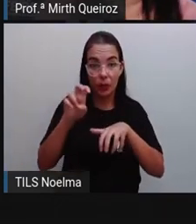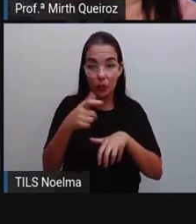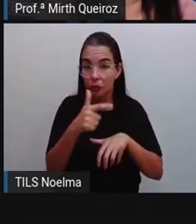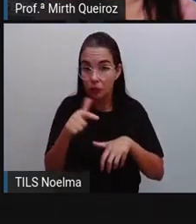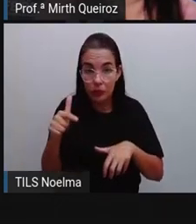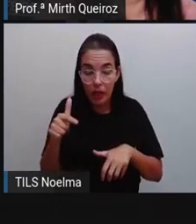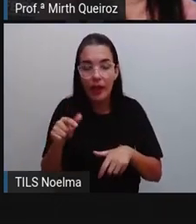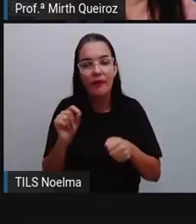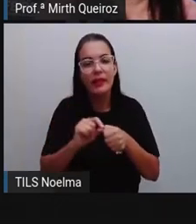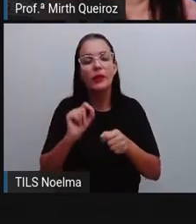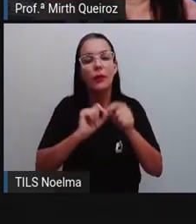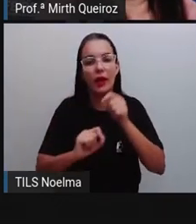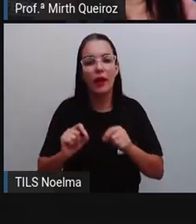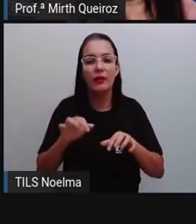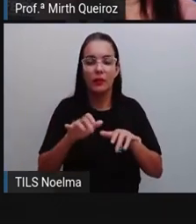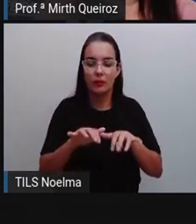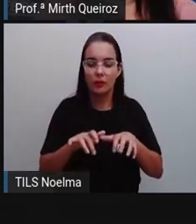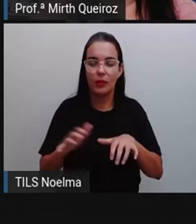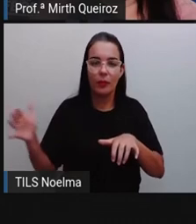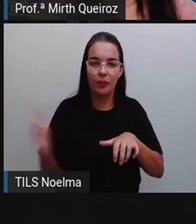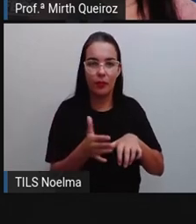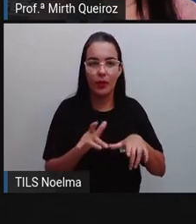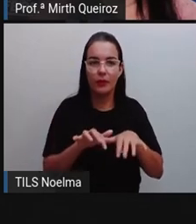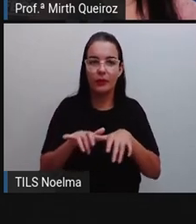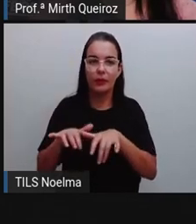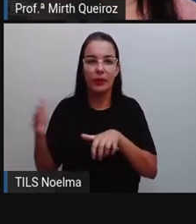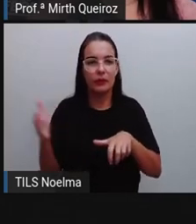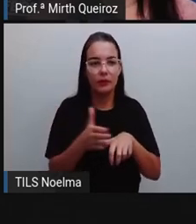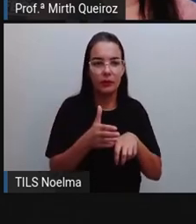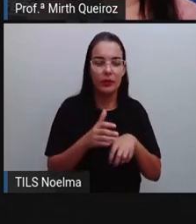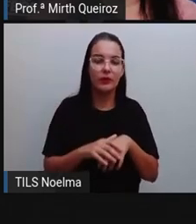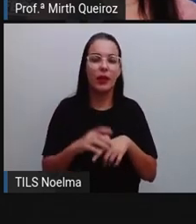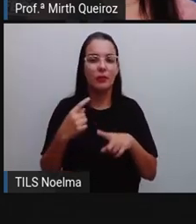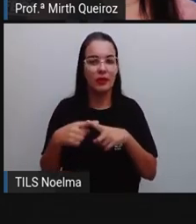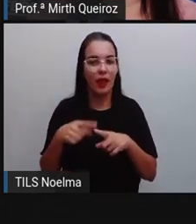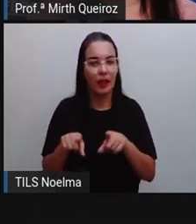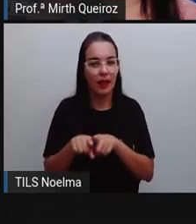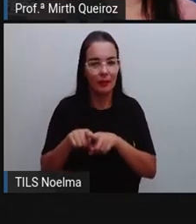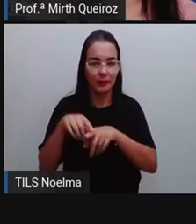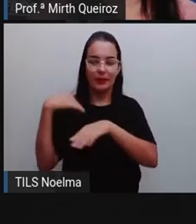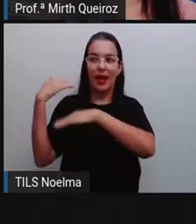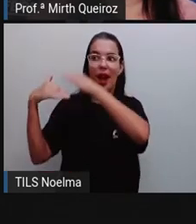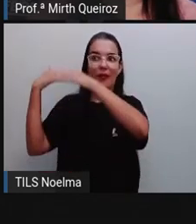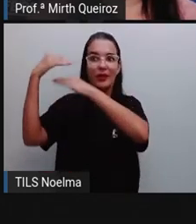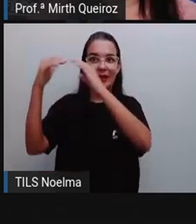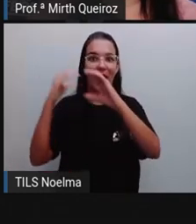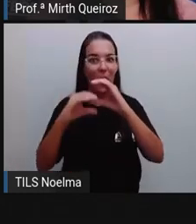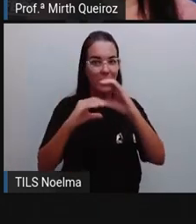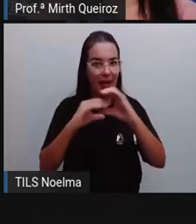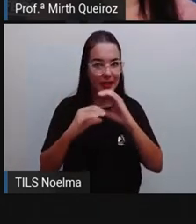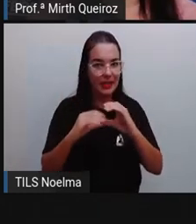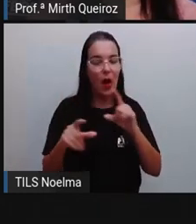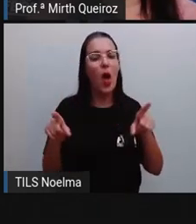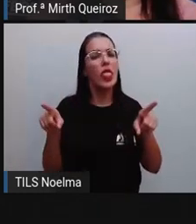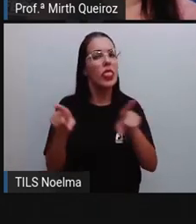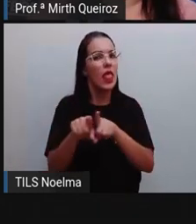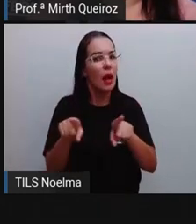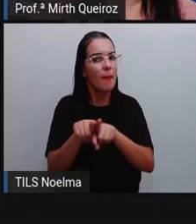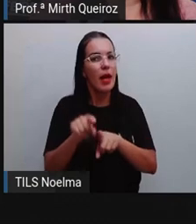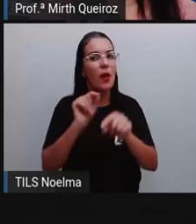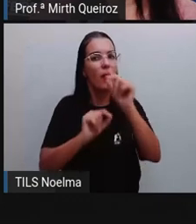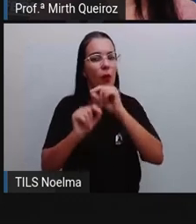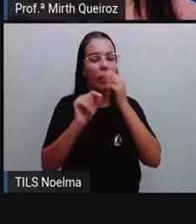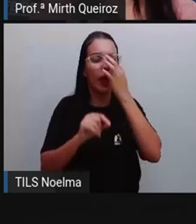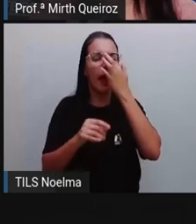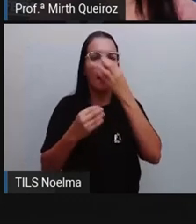máquina, né? E aí, além de ser uma evolução em relação ao meio de comunicação, essas máquinas de escrever,